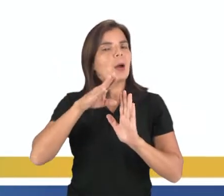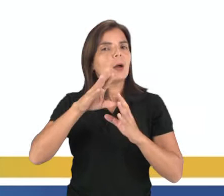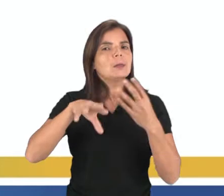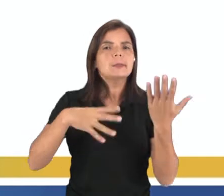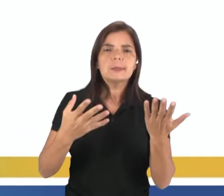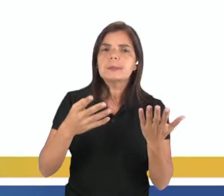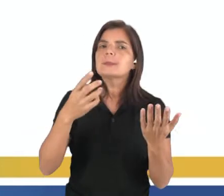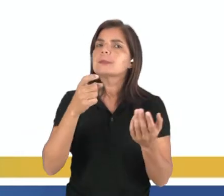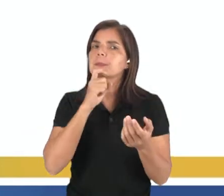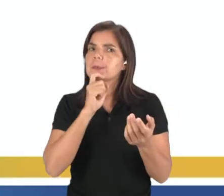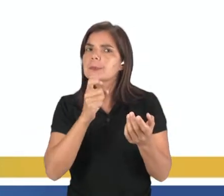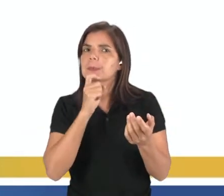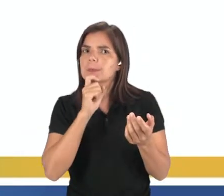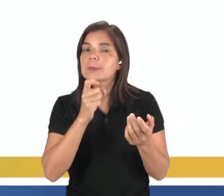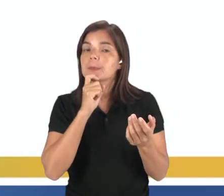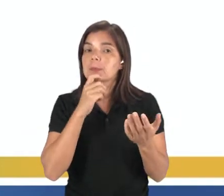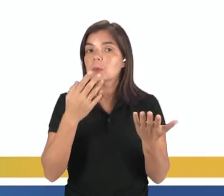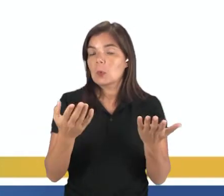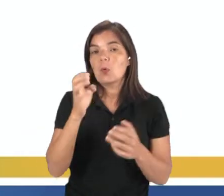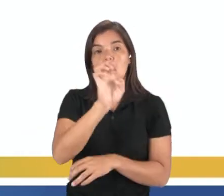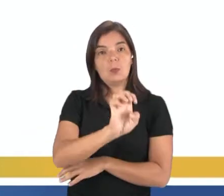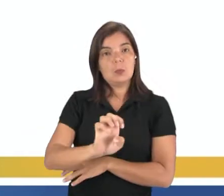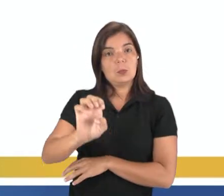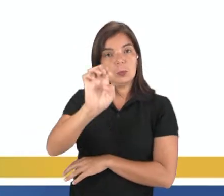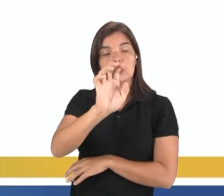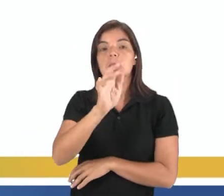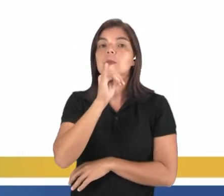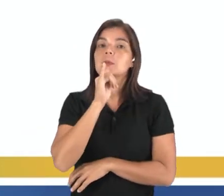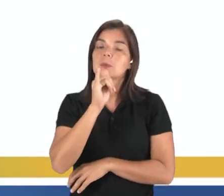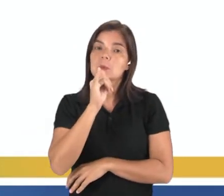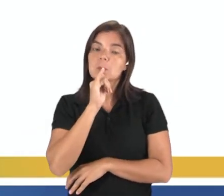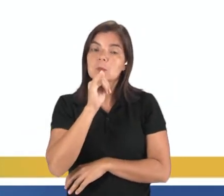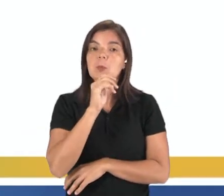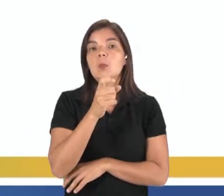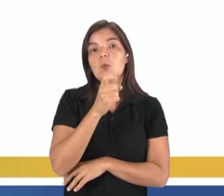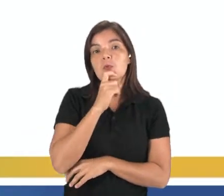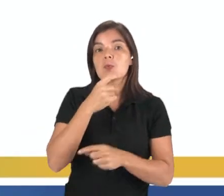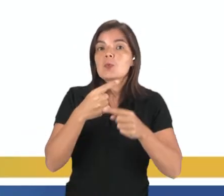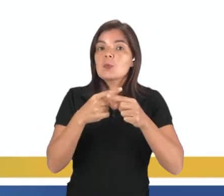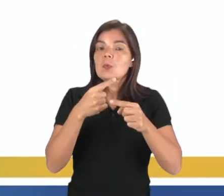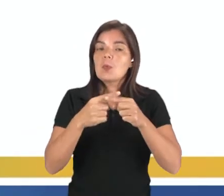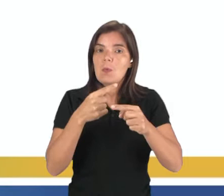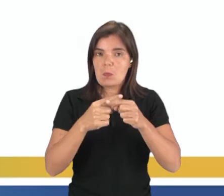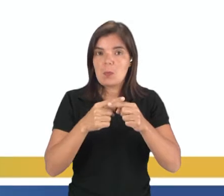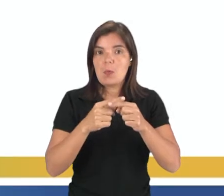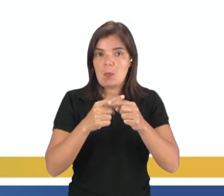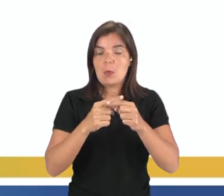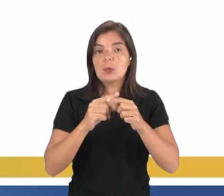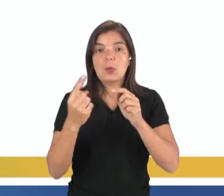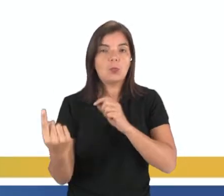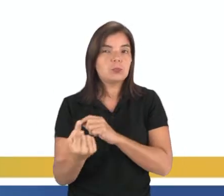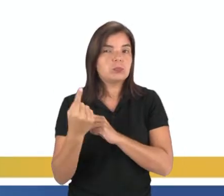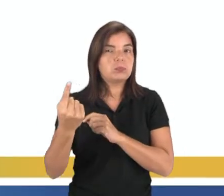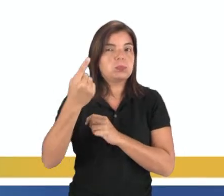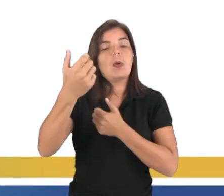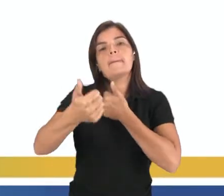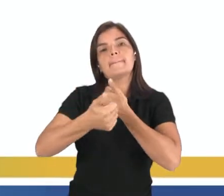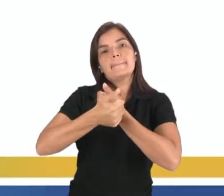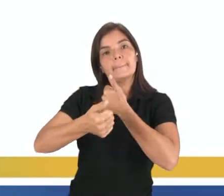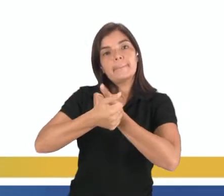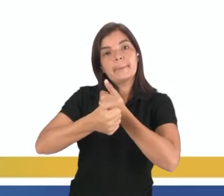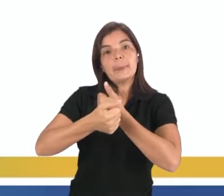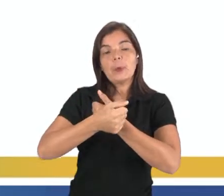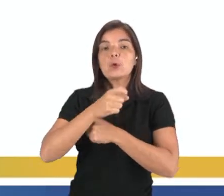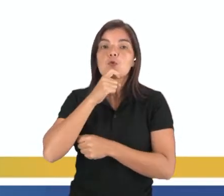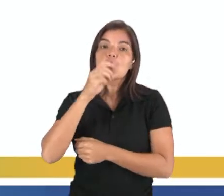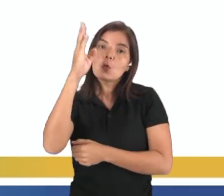temperados, climas mais frios, tá? A Europa, por exemplo, ali tem um clima mais temperado porque ela está ali em alta latitude, ela está próxima do polo.